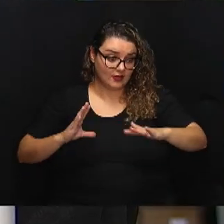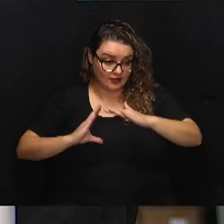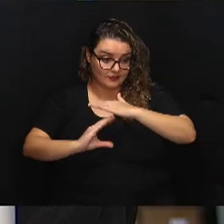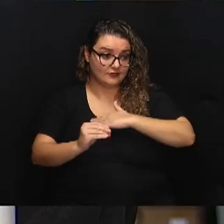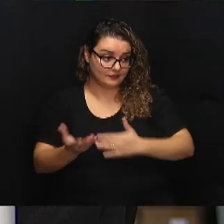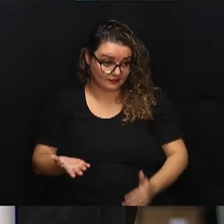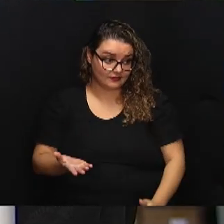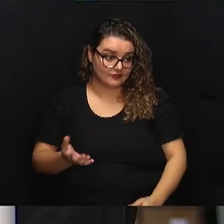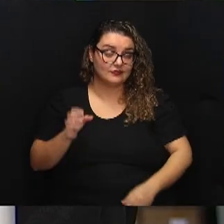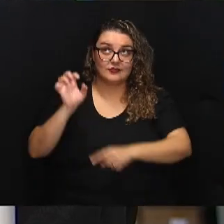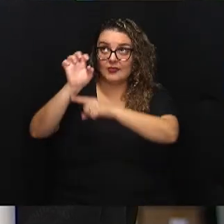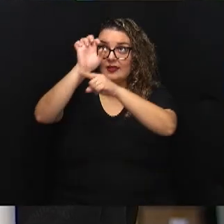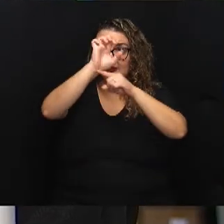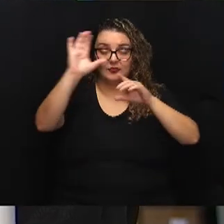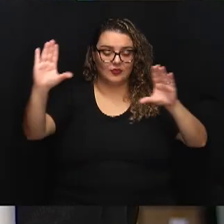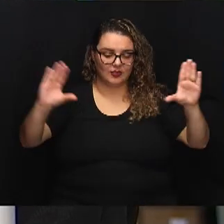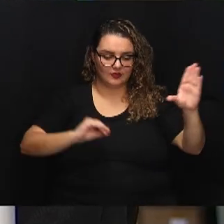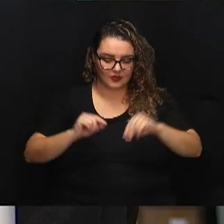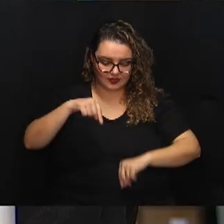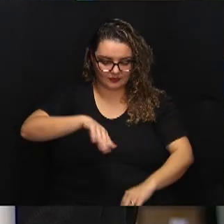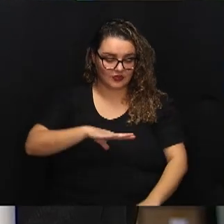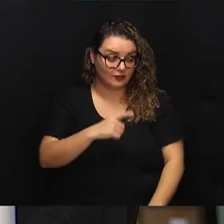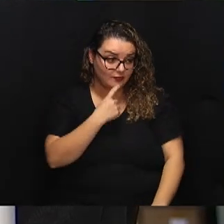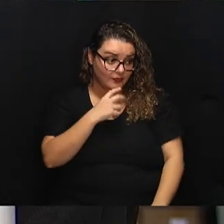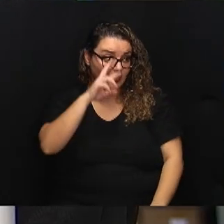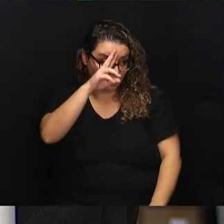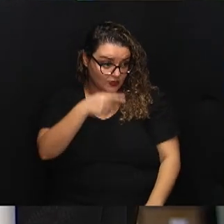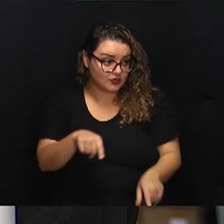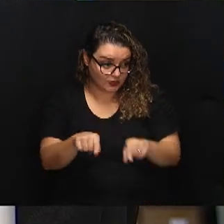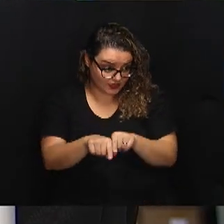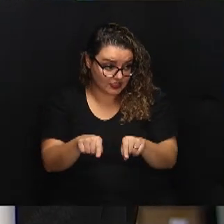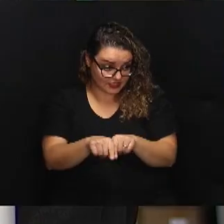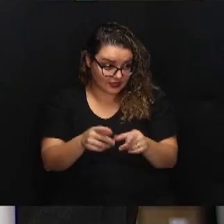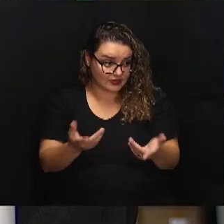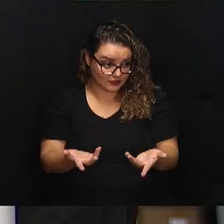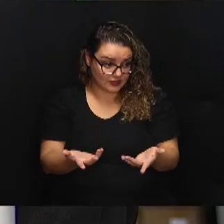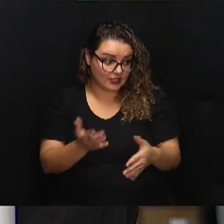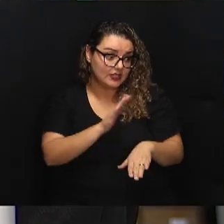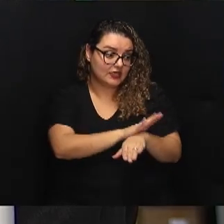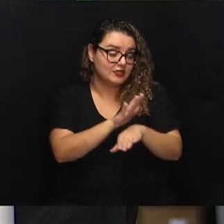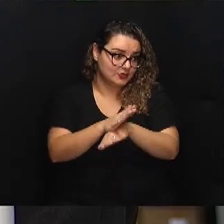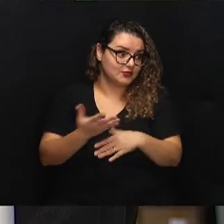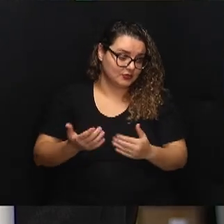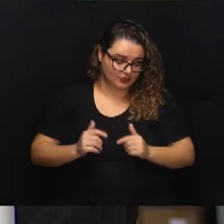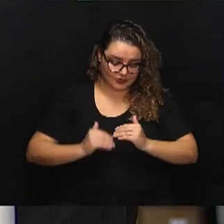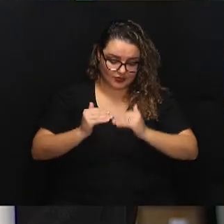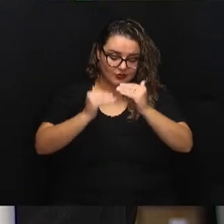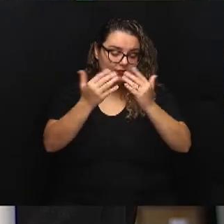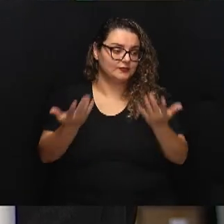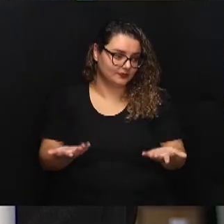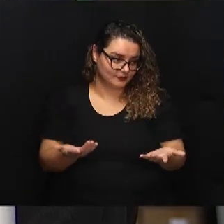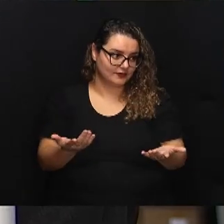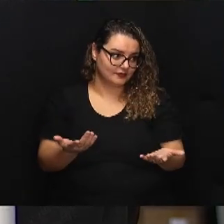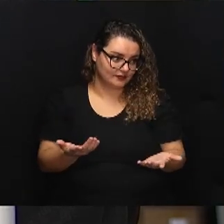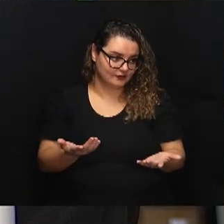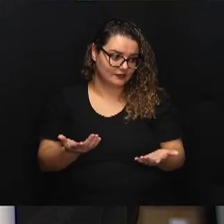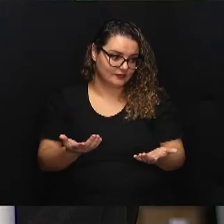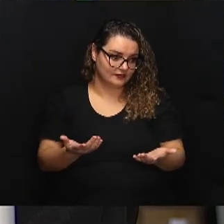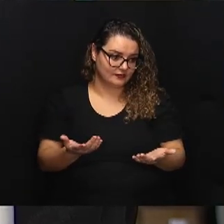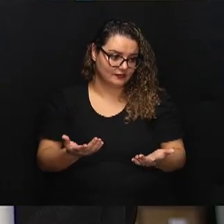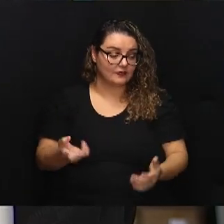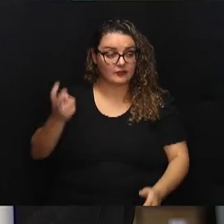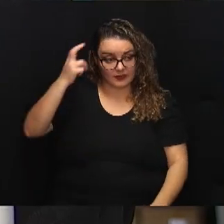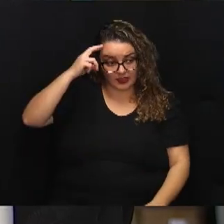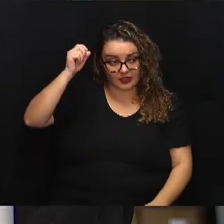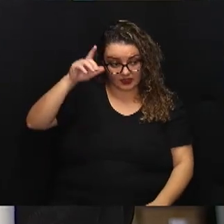né, que vêm para Campinas, o senhor também colabora aí com o crescimento da cultura